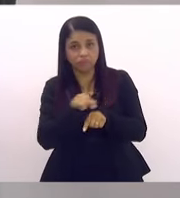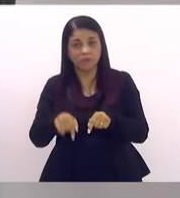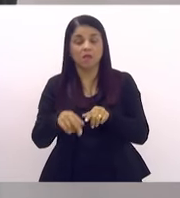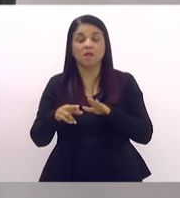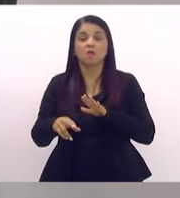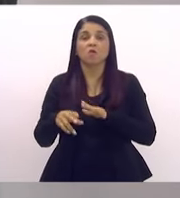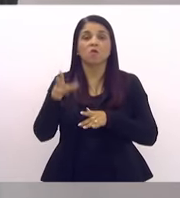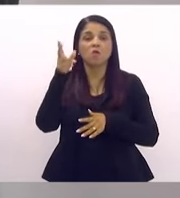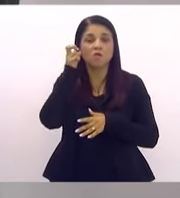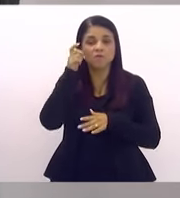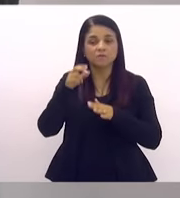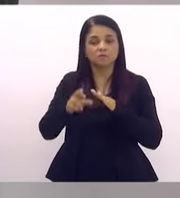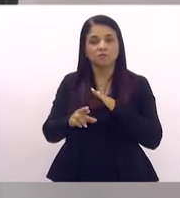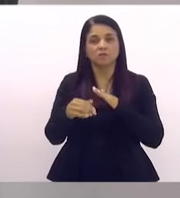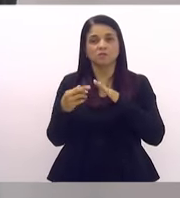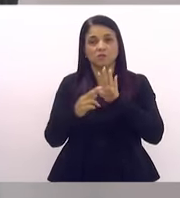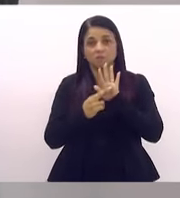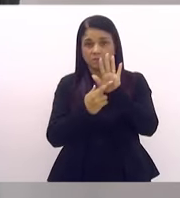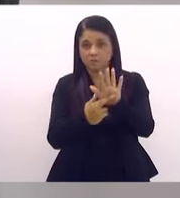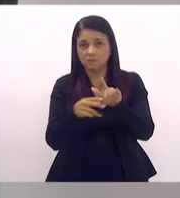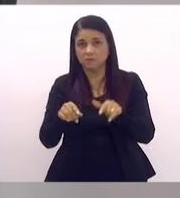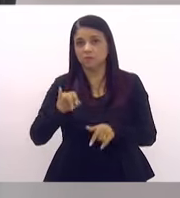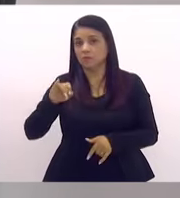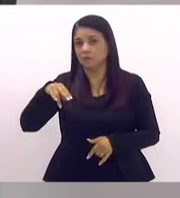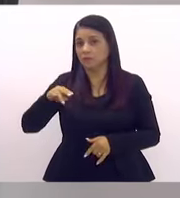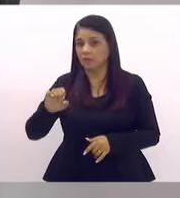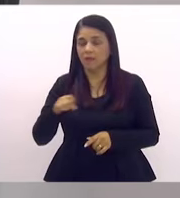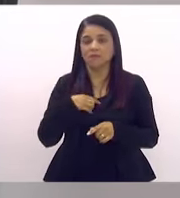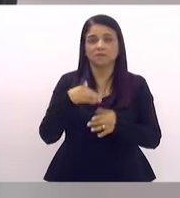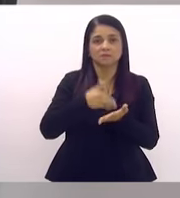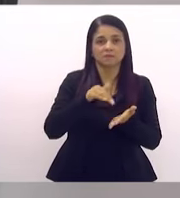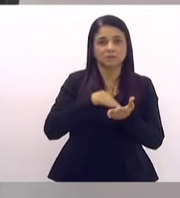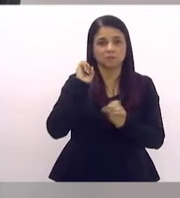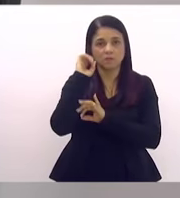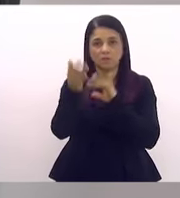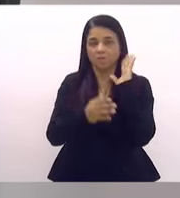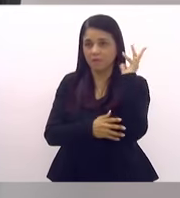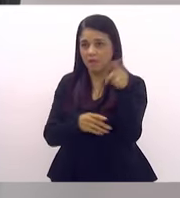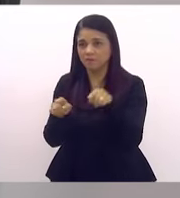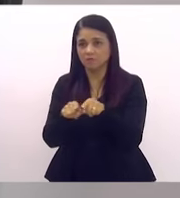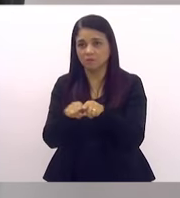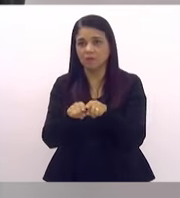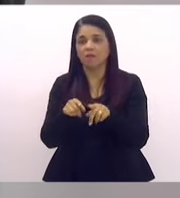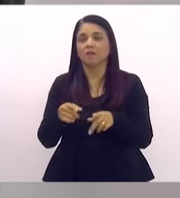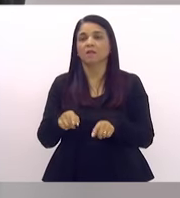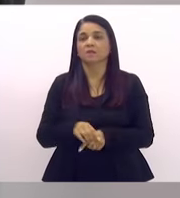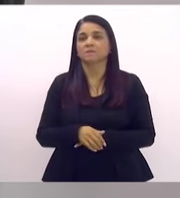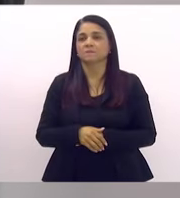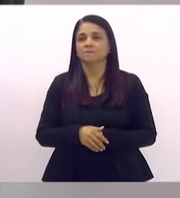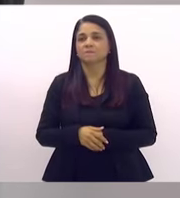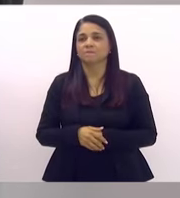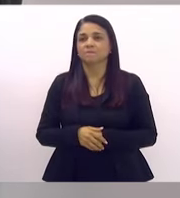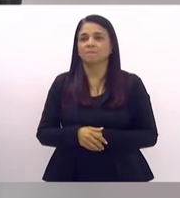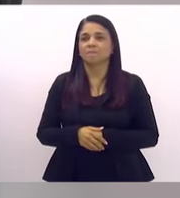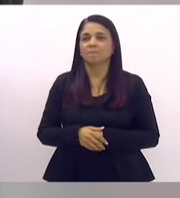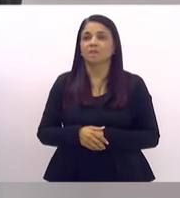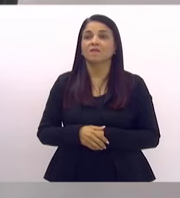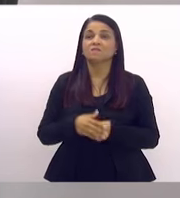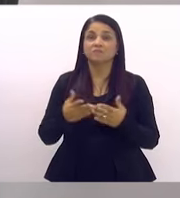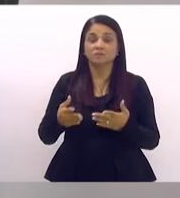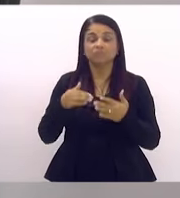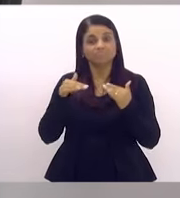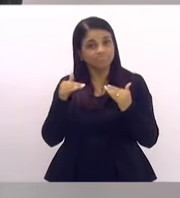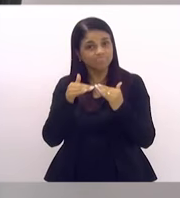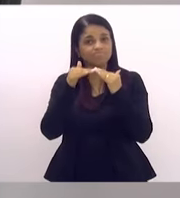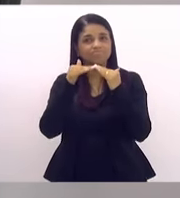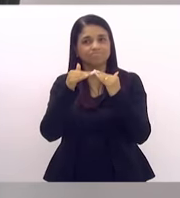aqui na casa, do INEA, da Secretaria de Ambiente, as audiências públicas que foram realizadas. E aí chegou o seu